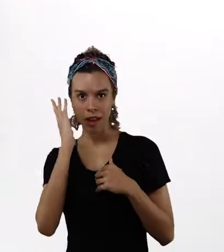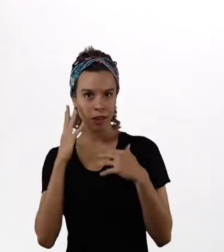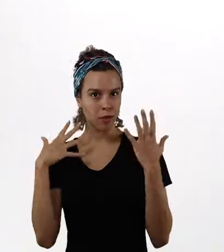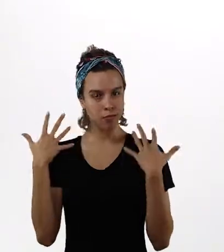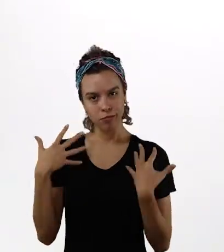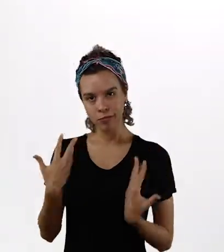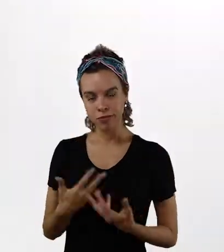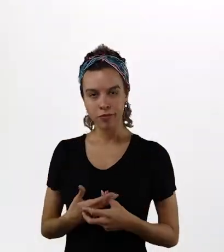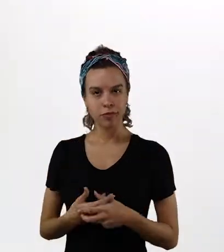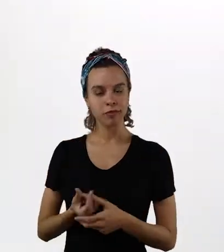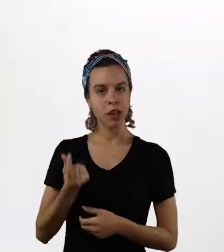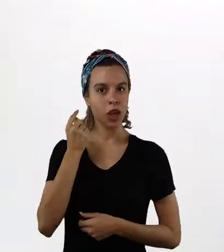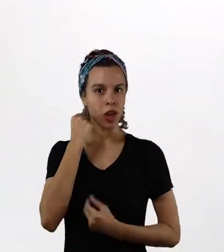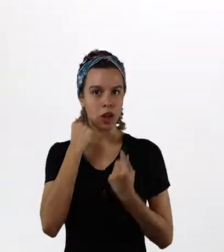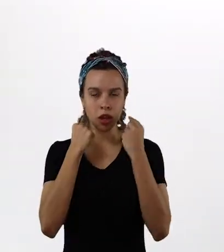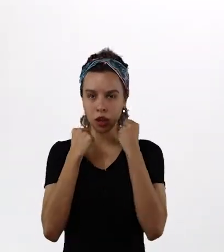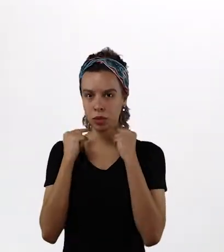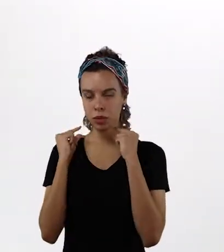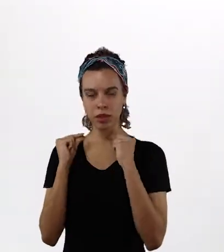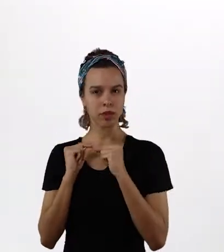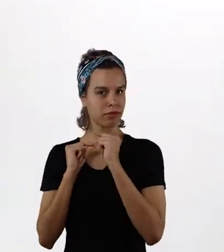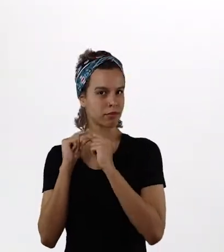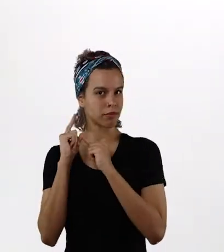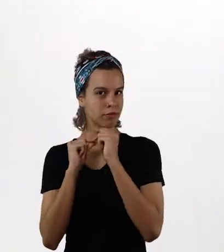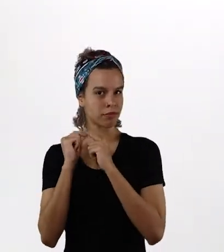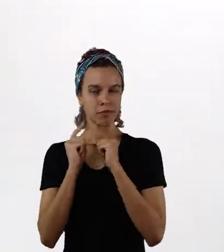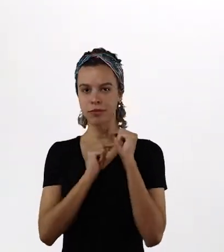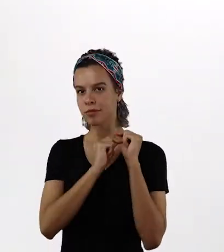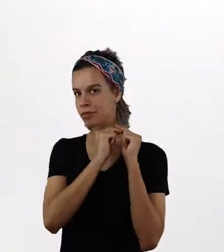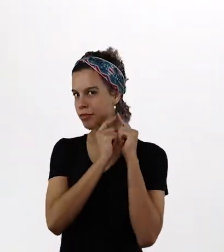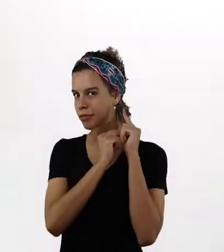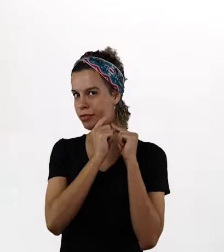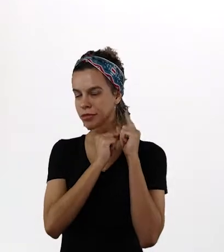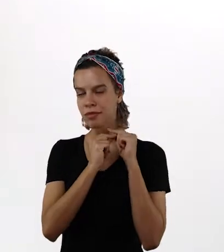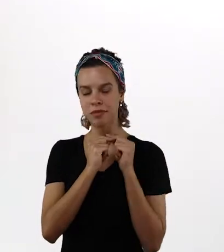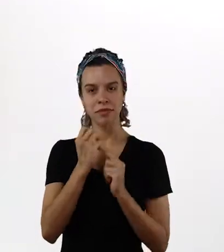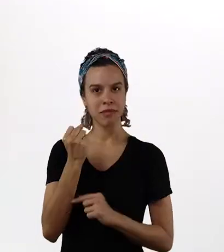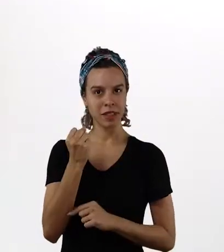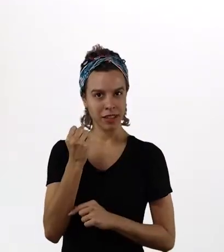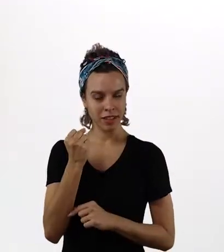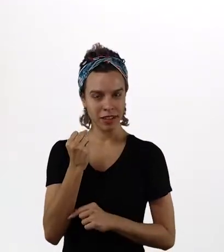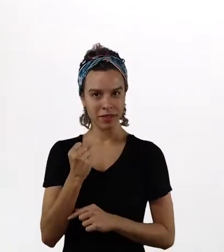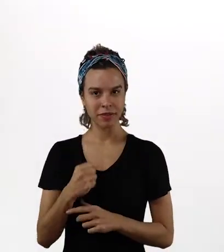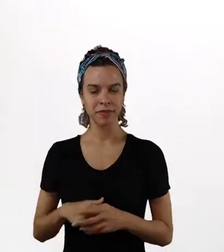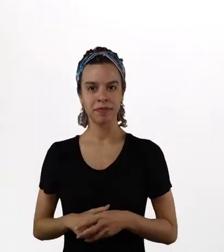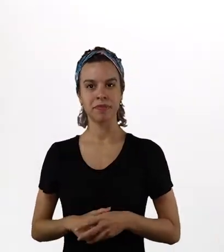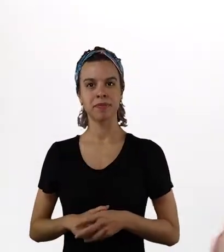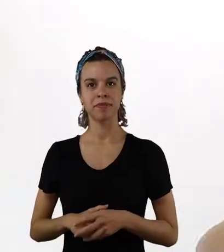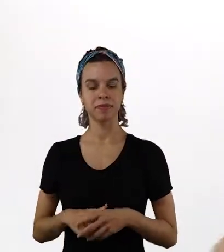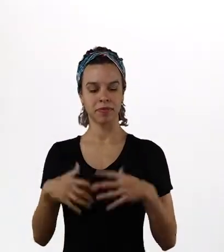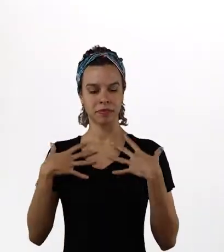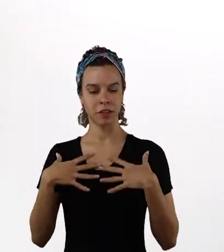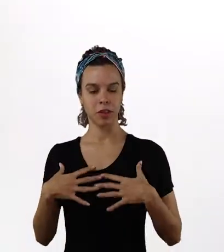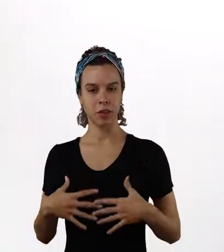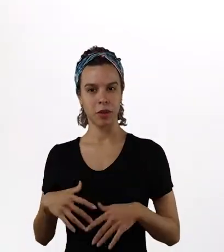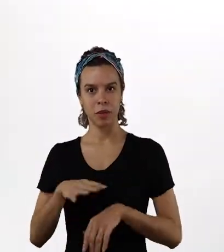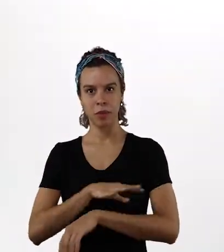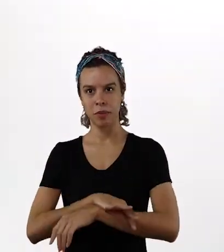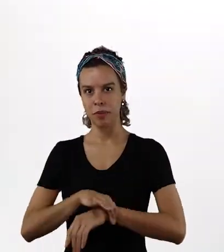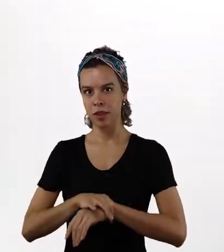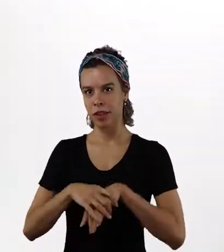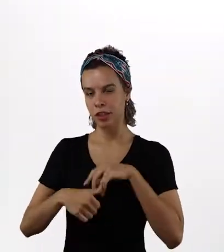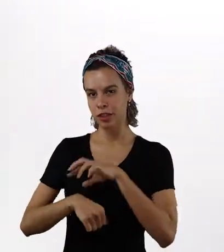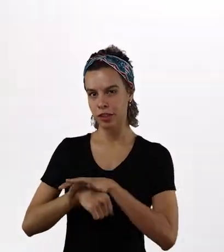penteado de lado. Trago em minhas orelhas um par de brinco com formato de estrela da cor branca. Estou vestida